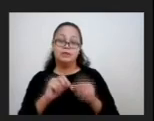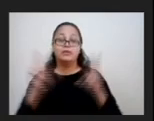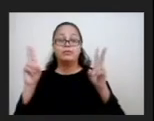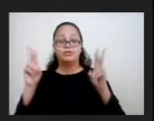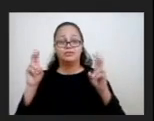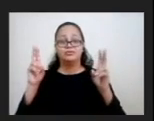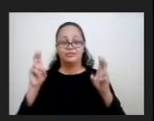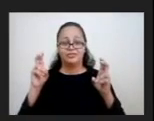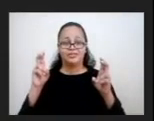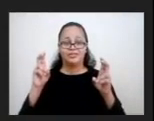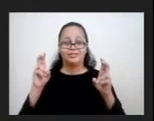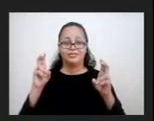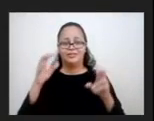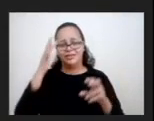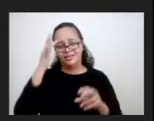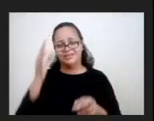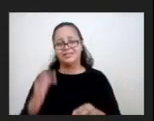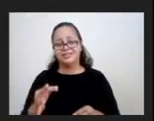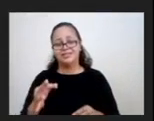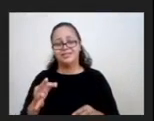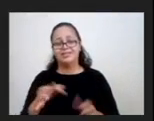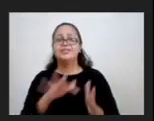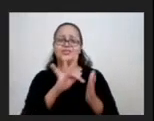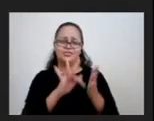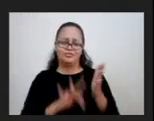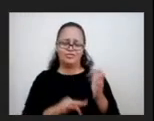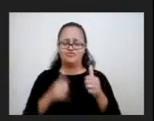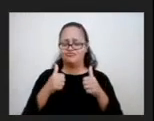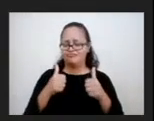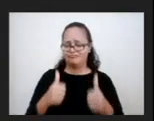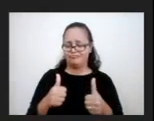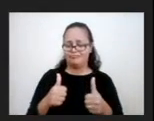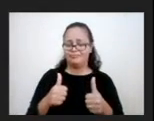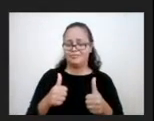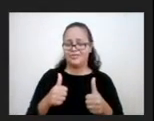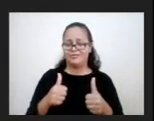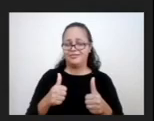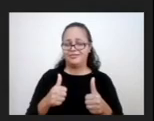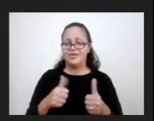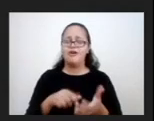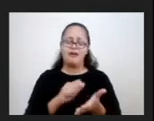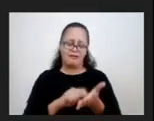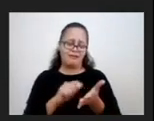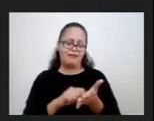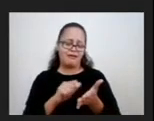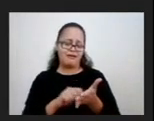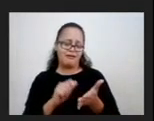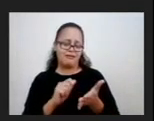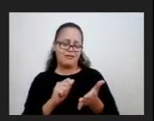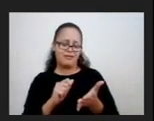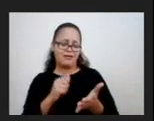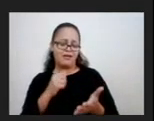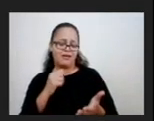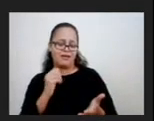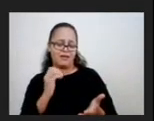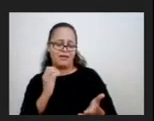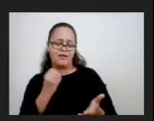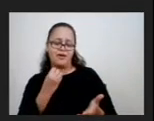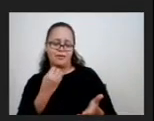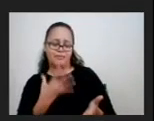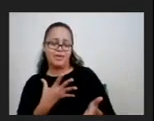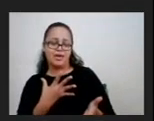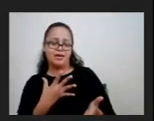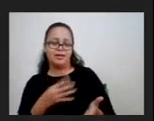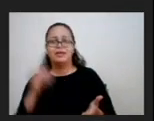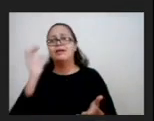e arrasar, certo? Tenho certeza que o seu texto vai ficar ótimo, capriche. Ah, não tenho nenhuma viagem que eu fiz que eu